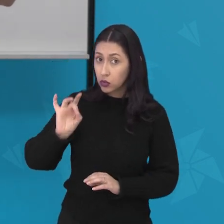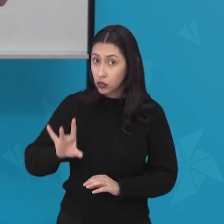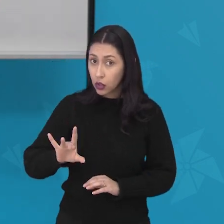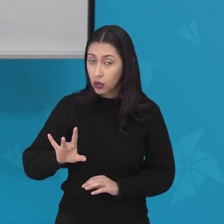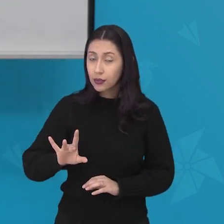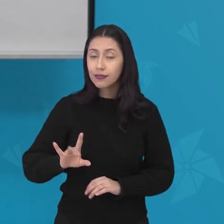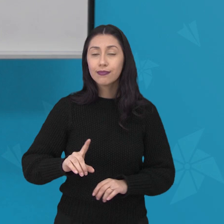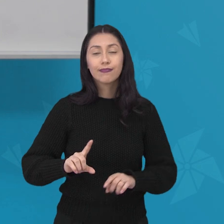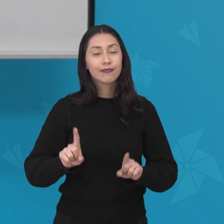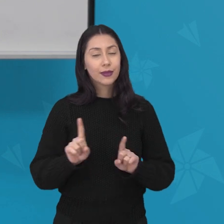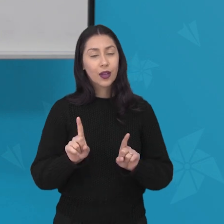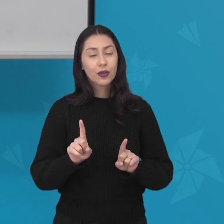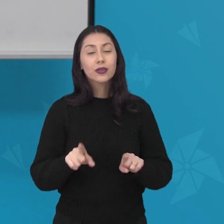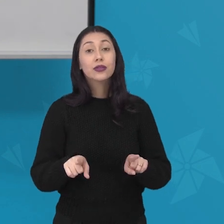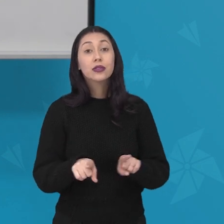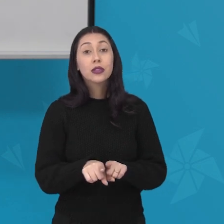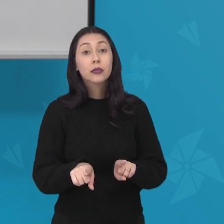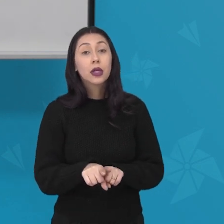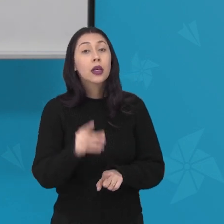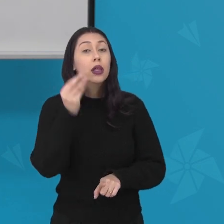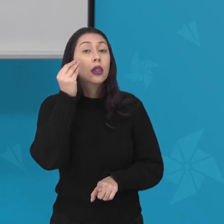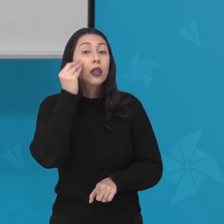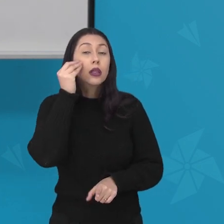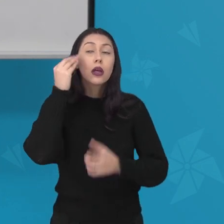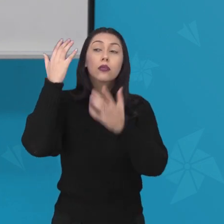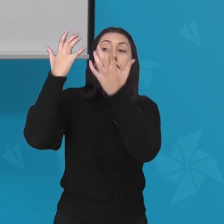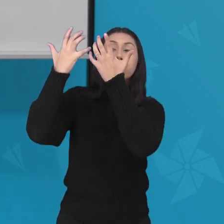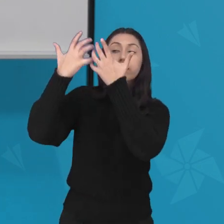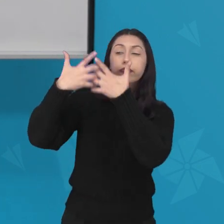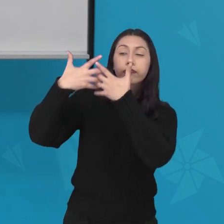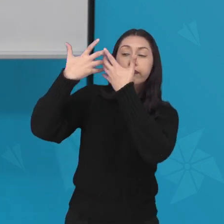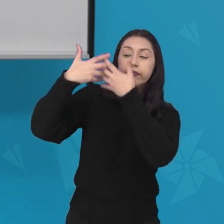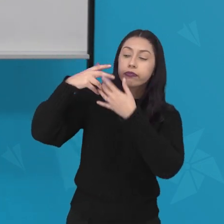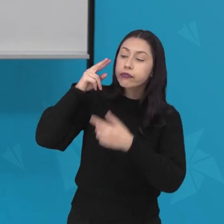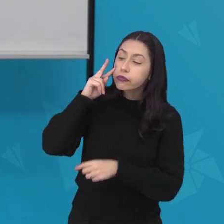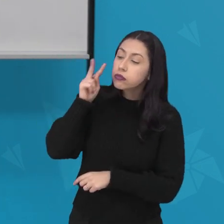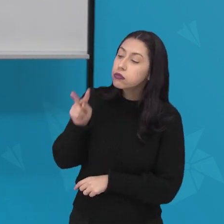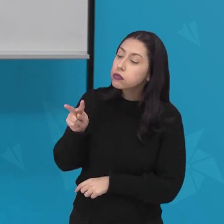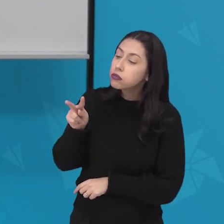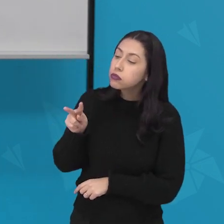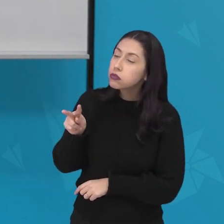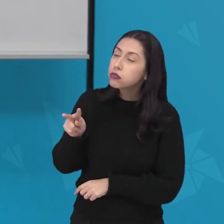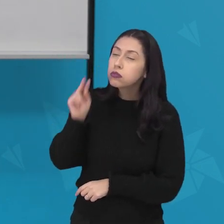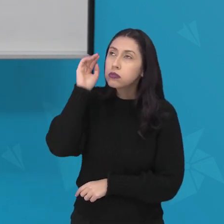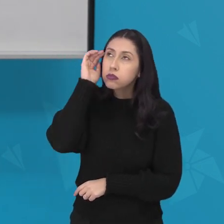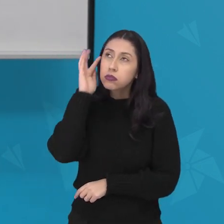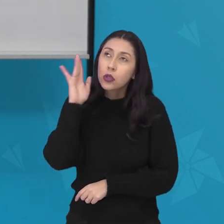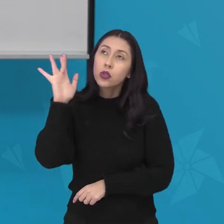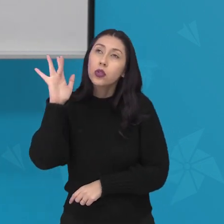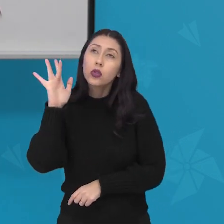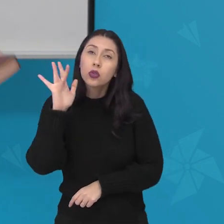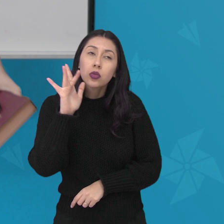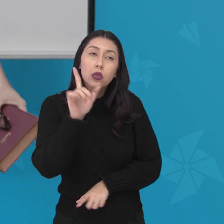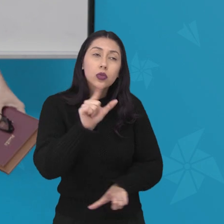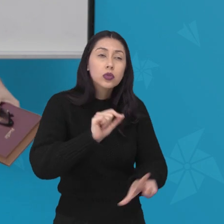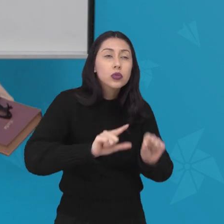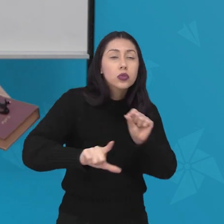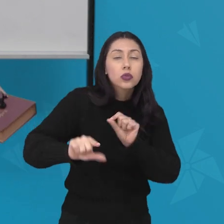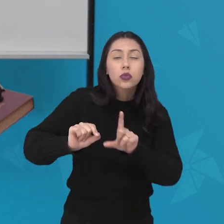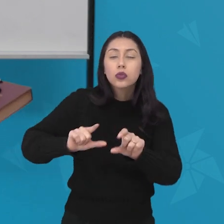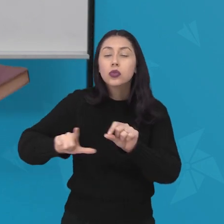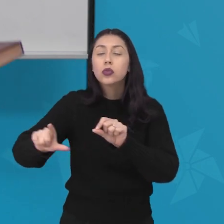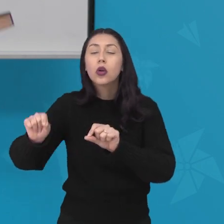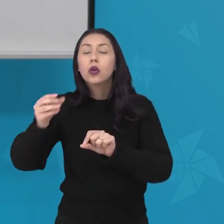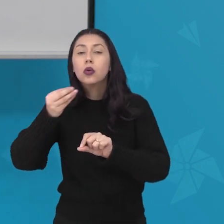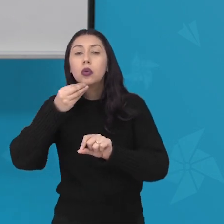uma tentativa de refletir sobre essa educação, imaginando todas as possibilidades de desenvolvimento de um